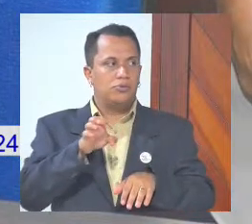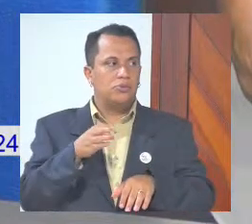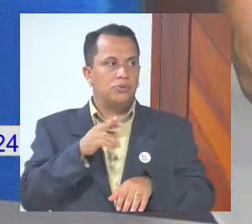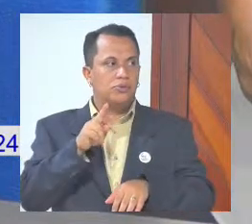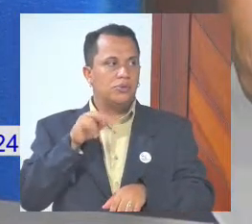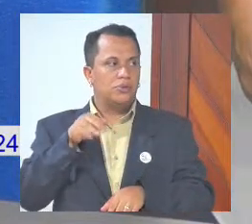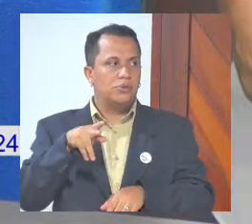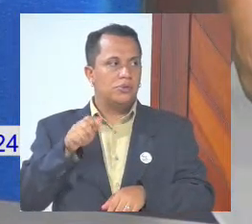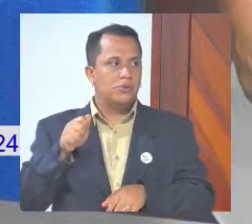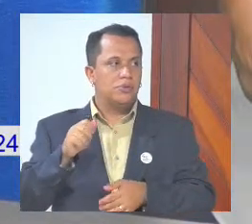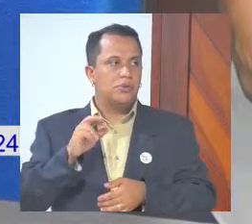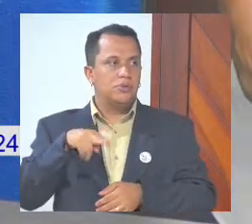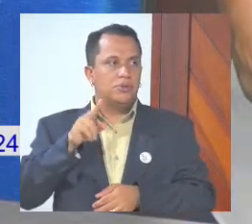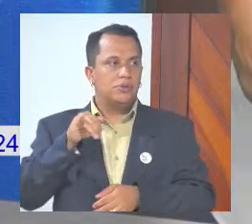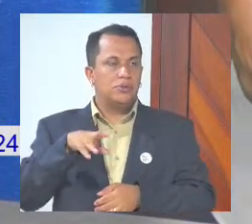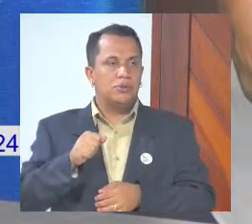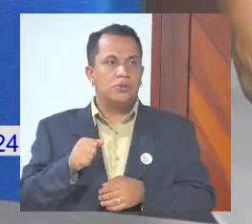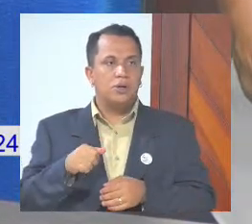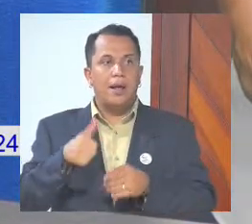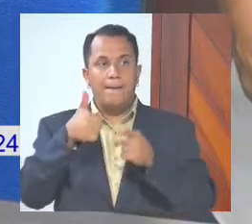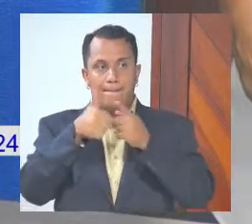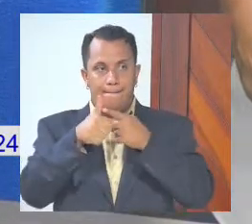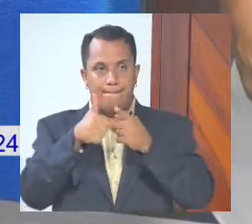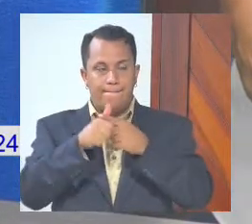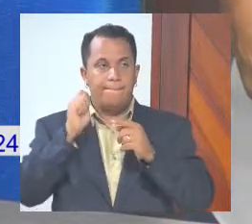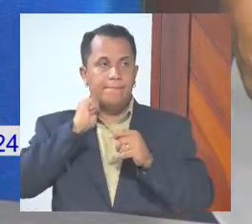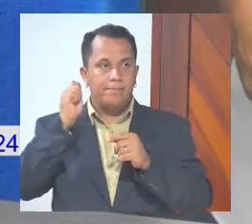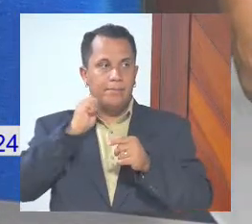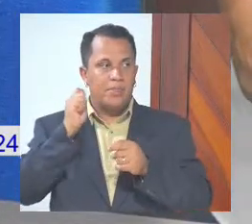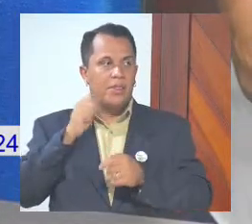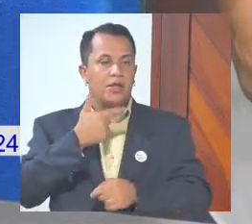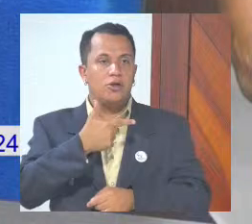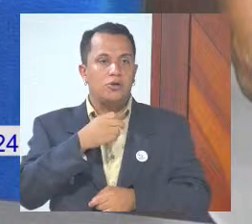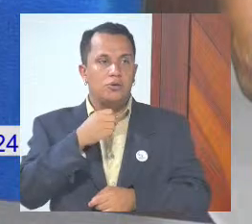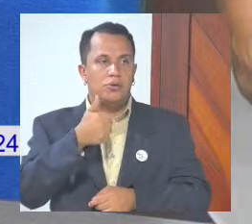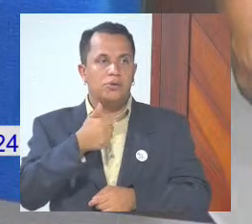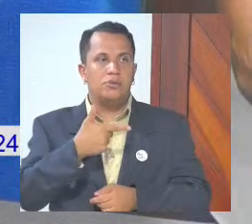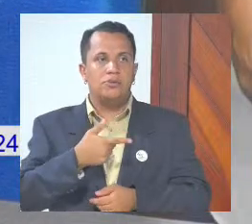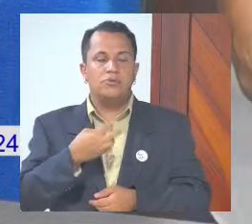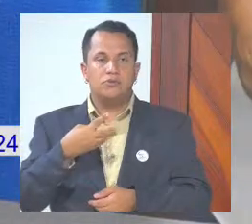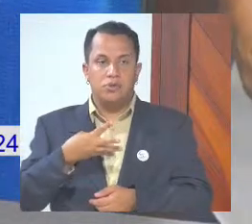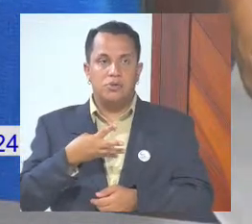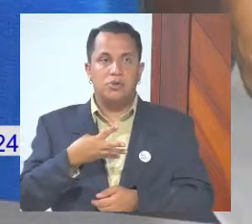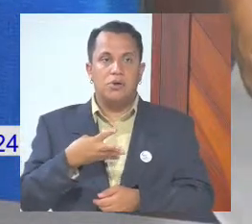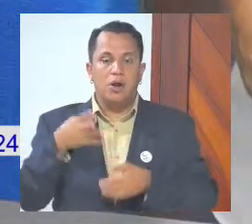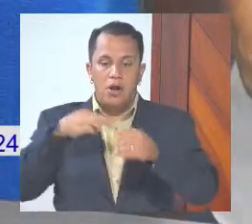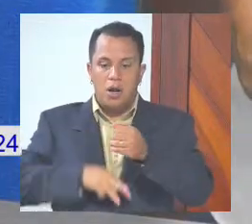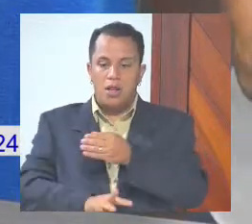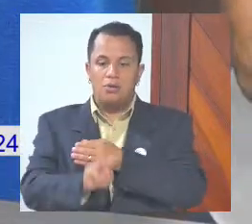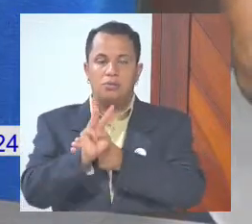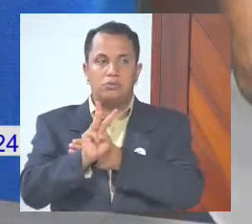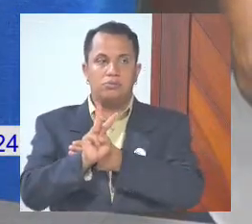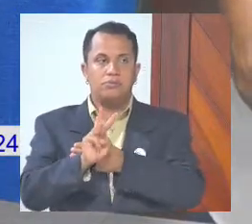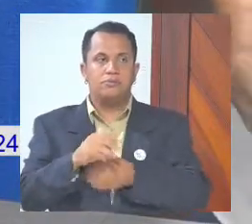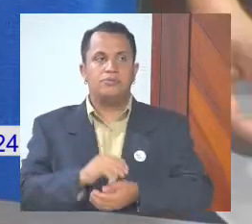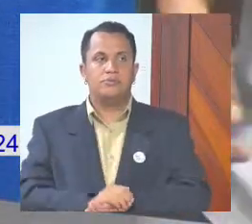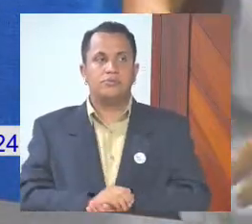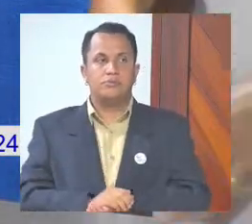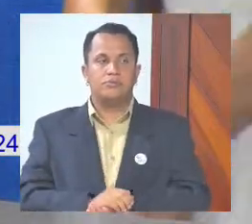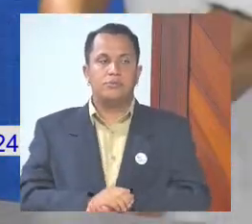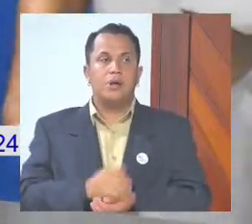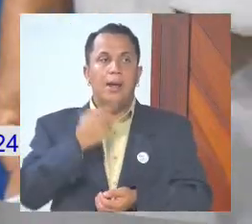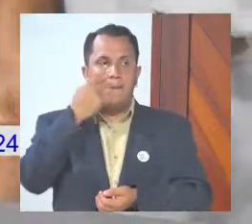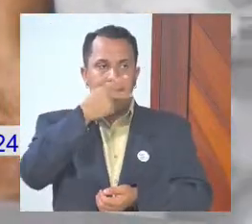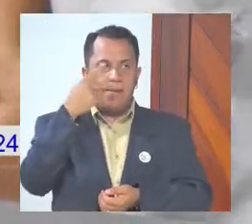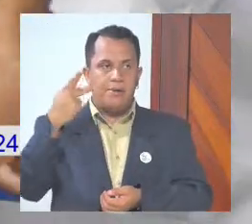Arimateia Nunes, em 1º de abril de 2024, vereador William Vieira, da TV